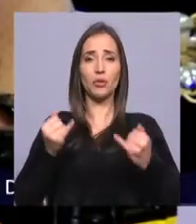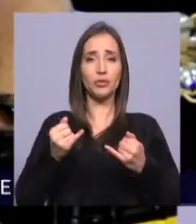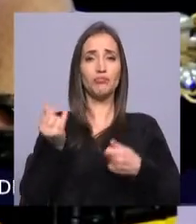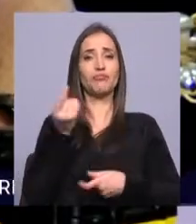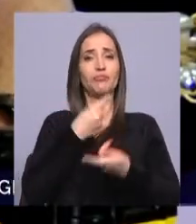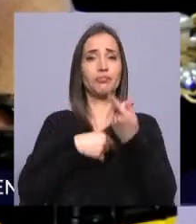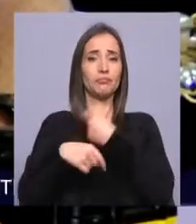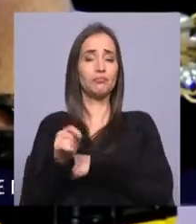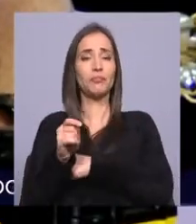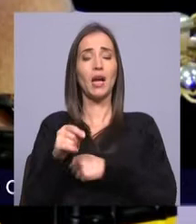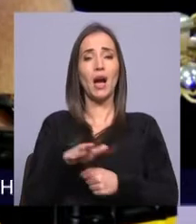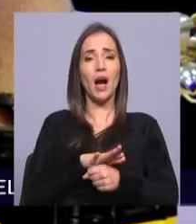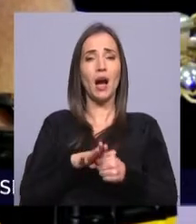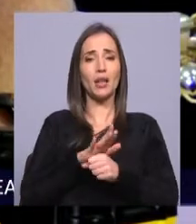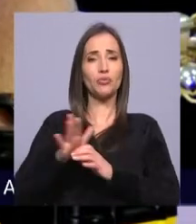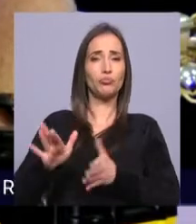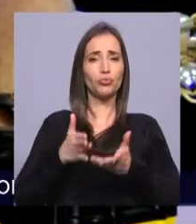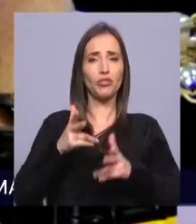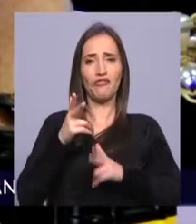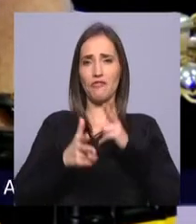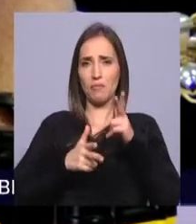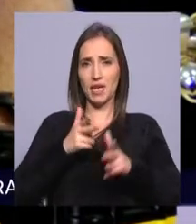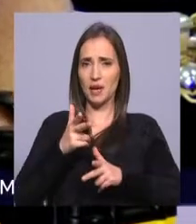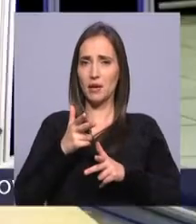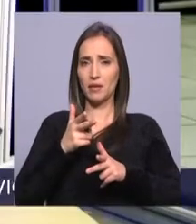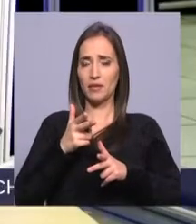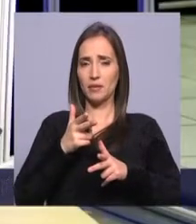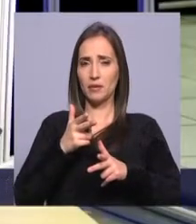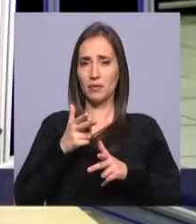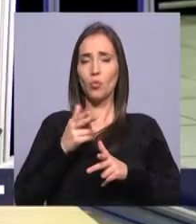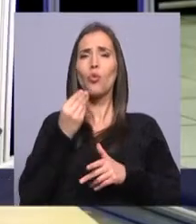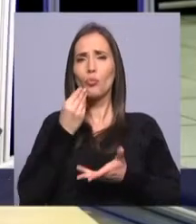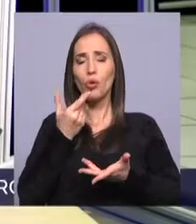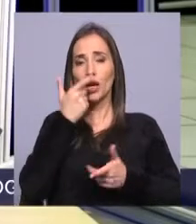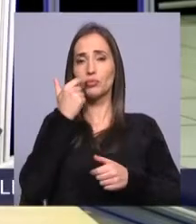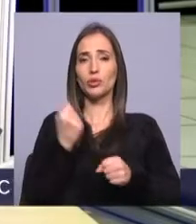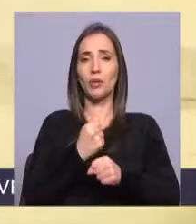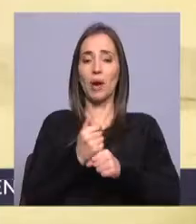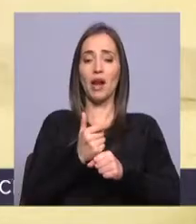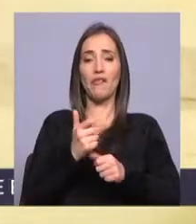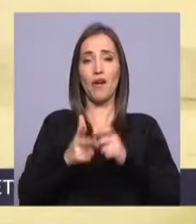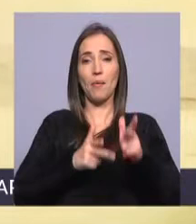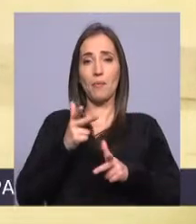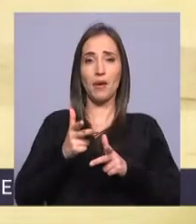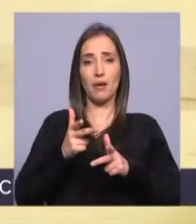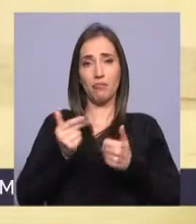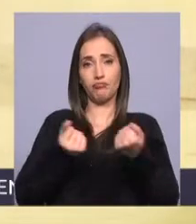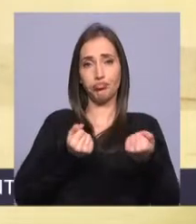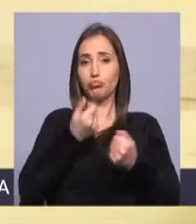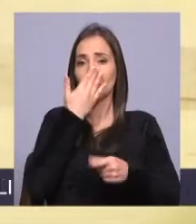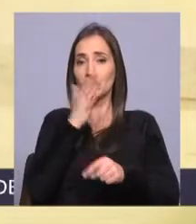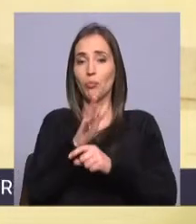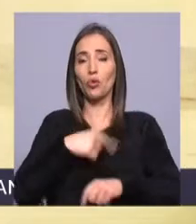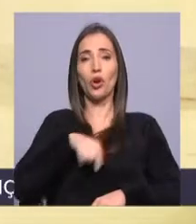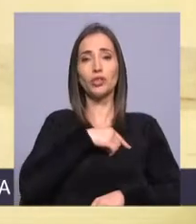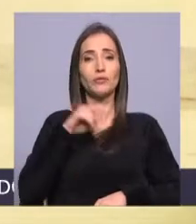para setores de produção, para fábricas. Como os trabalhadores das fábricas de automóveis, por exemplo, que nós já vemos uma altura em que os